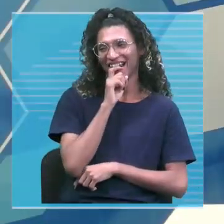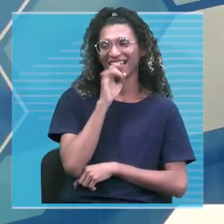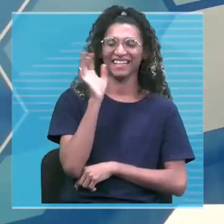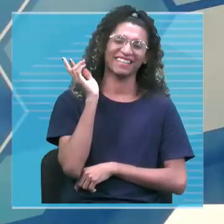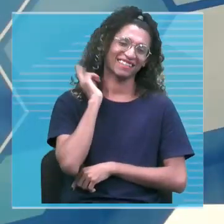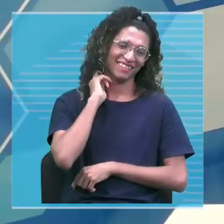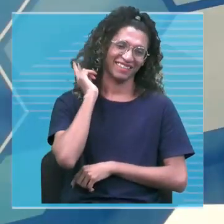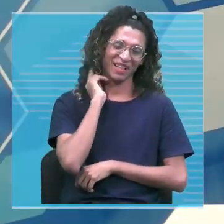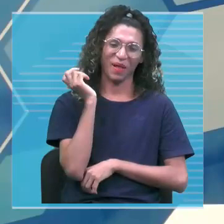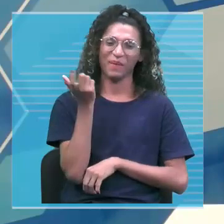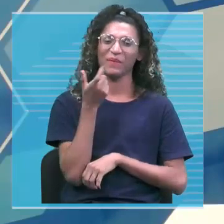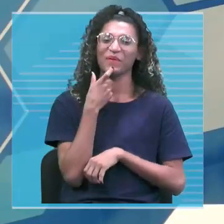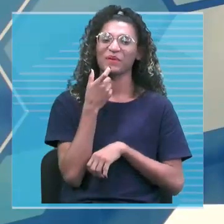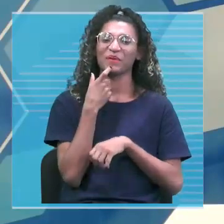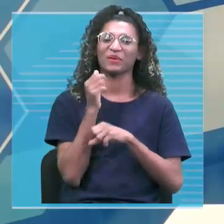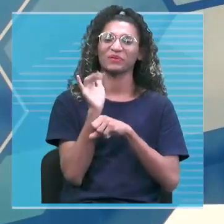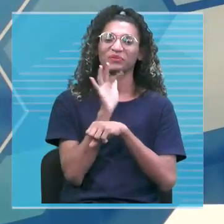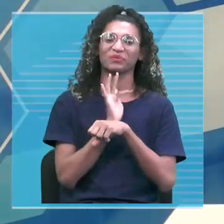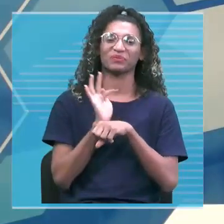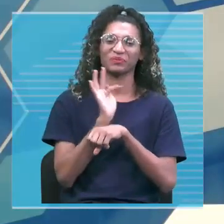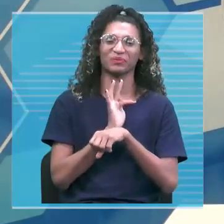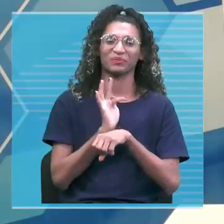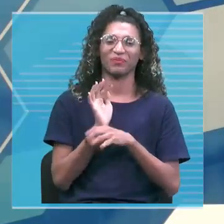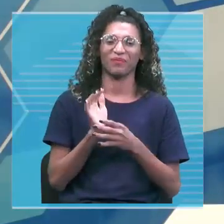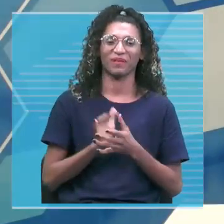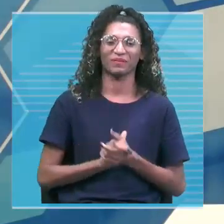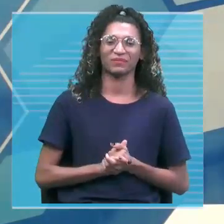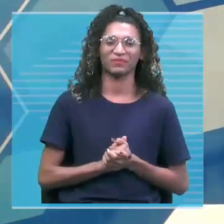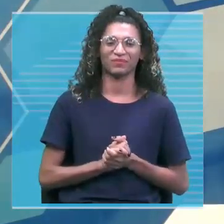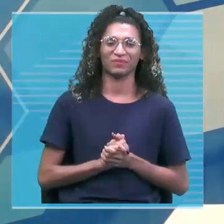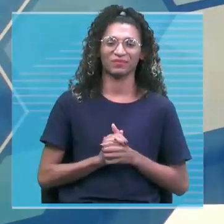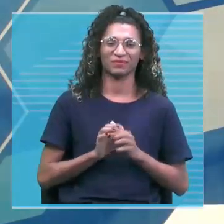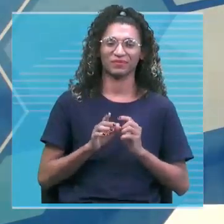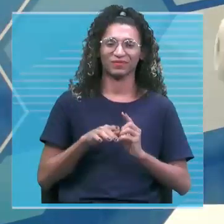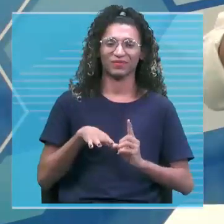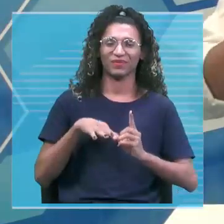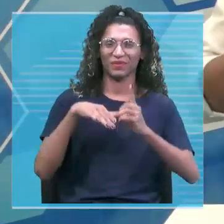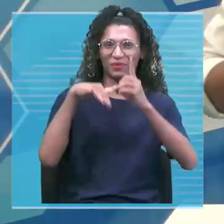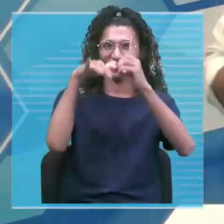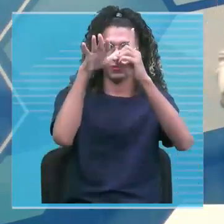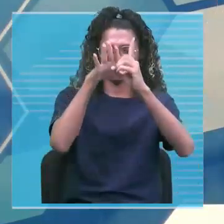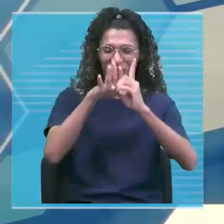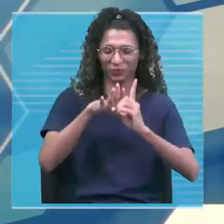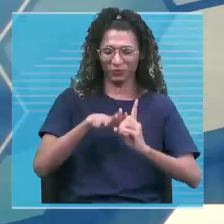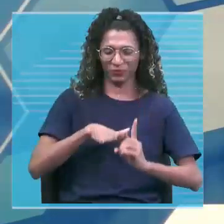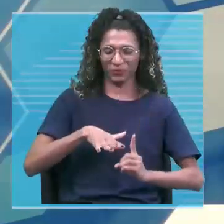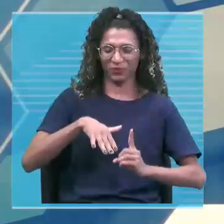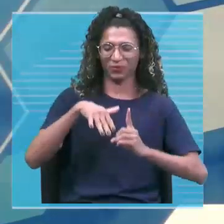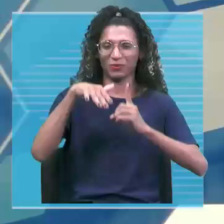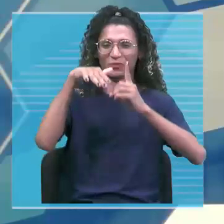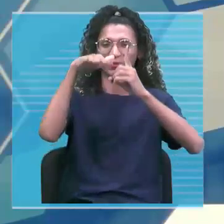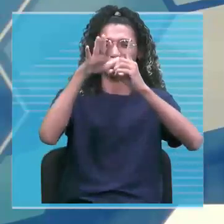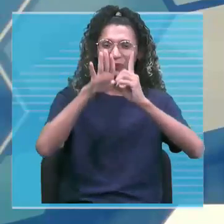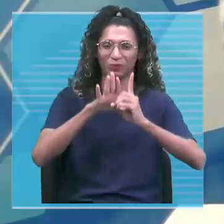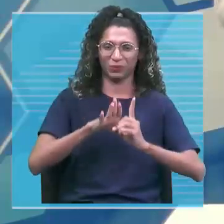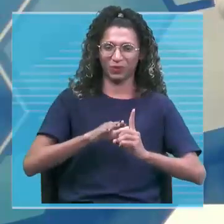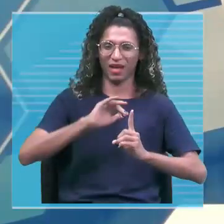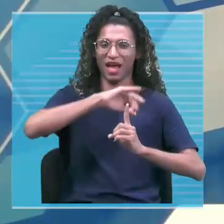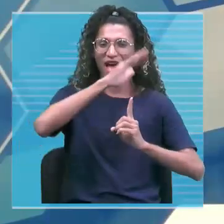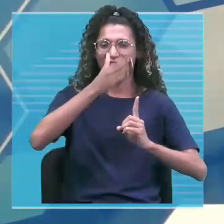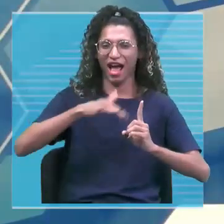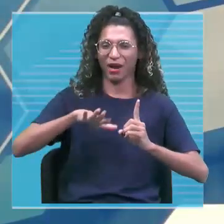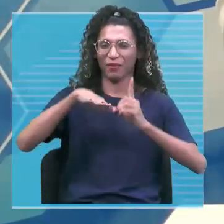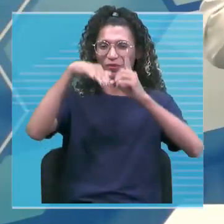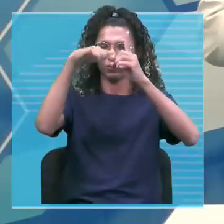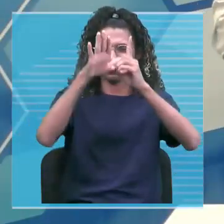de férias pode abrir a tela toda pronto então você fica nesse movimento sendo levado pelas